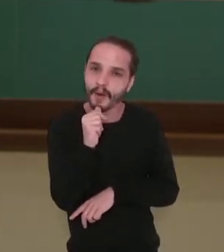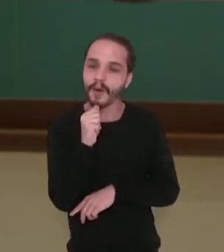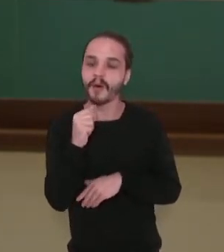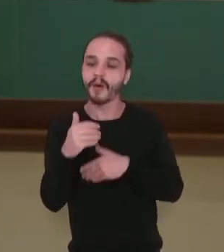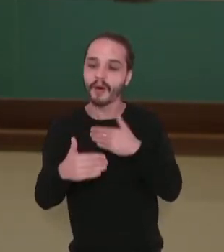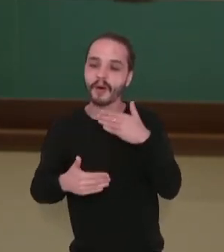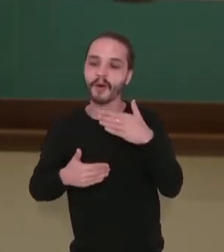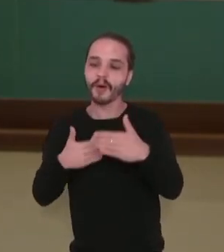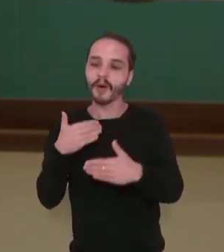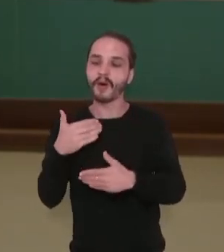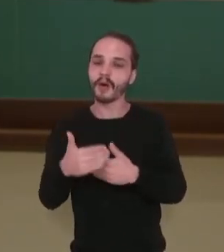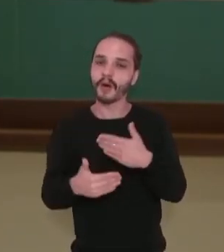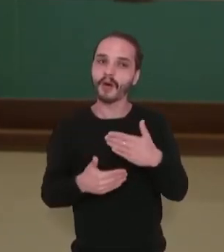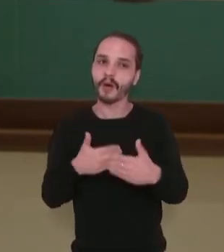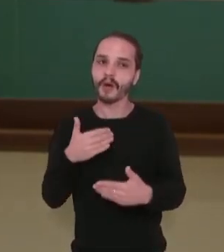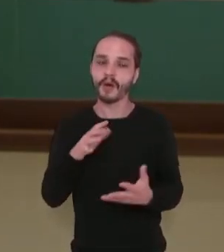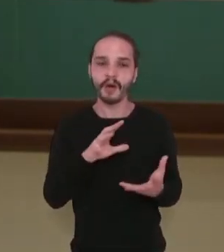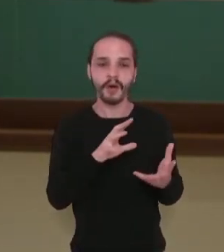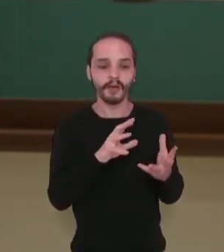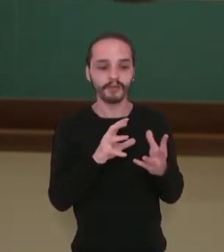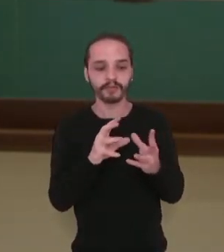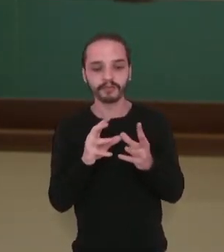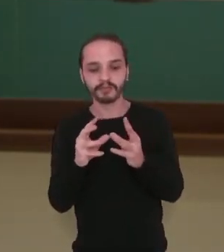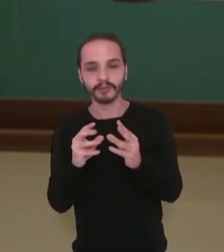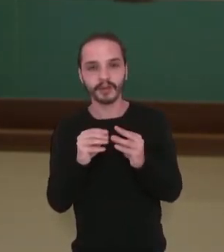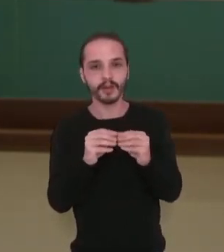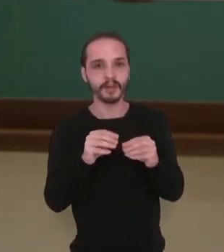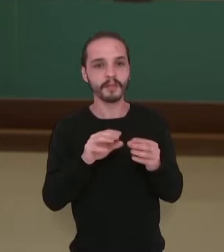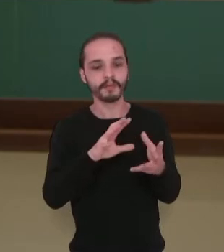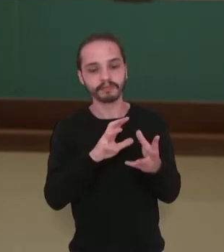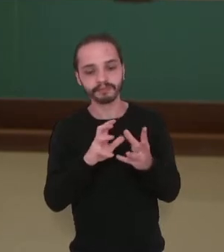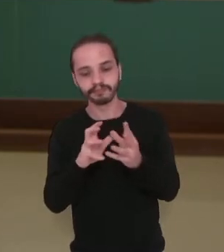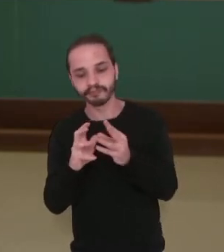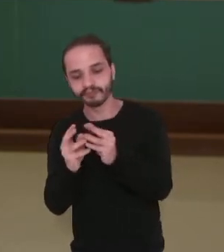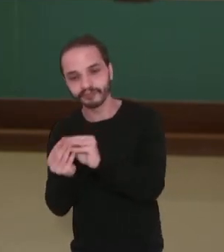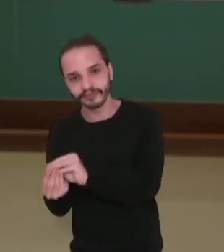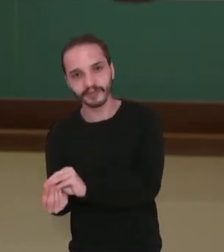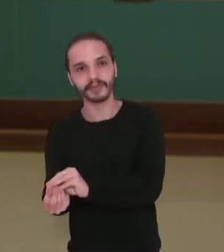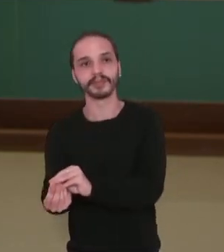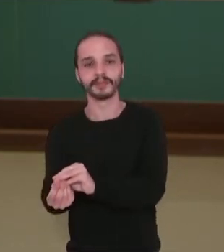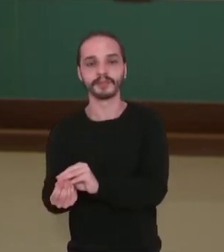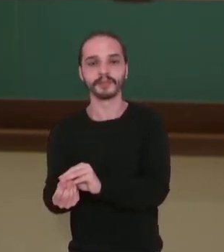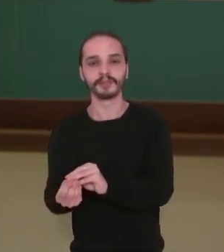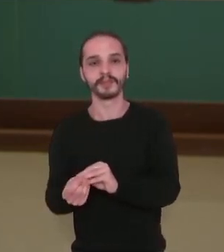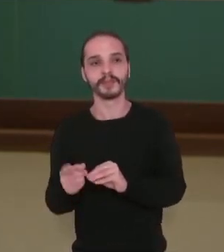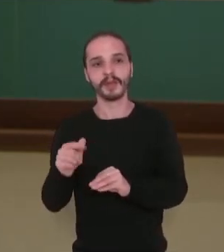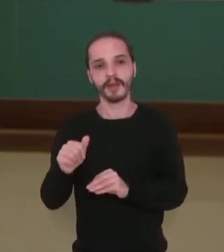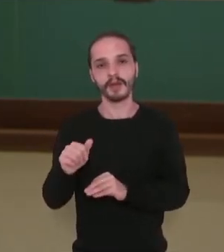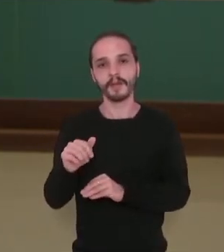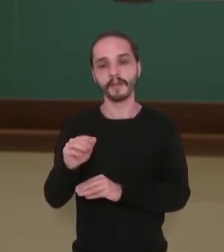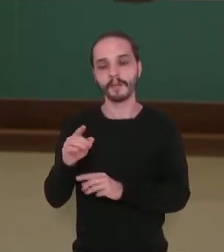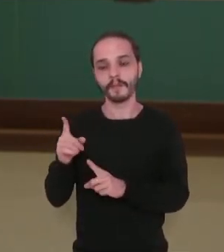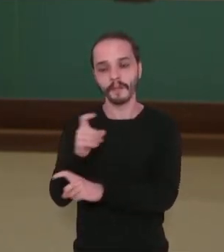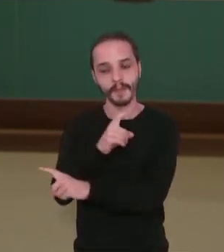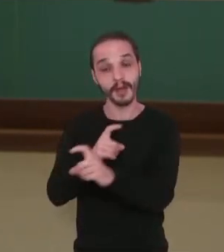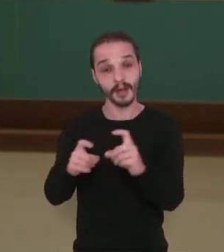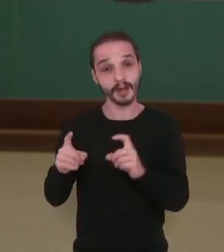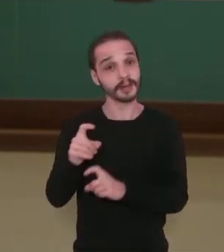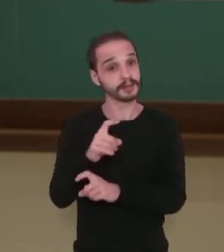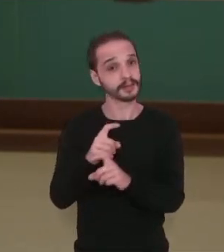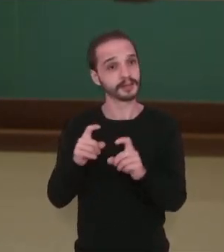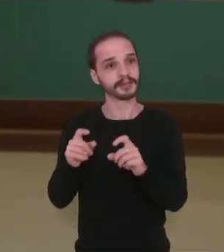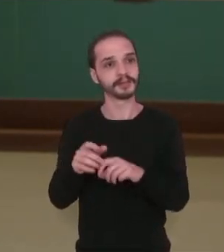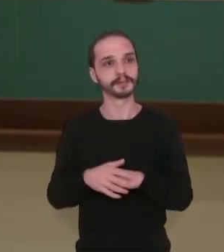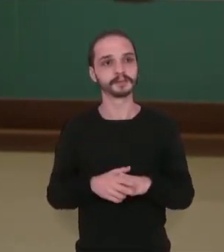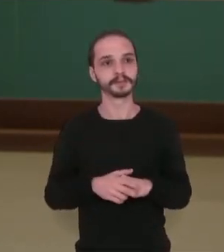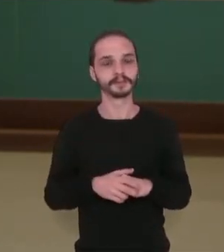que é feito ali, a transformação da matéria orgânica que é realizada, né, por fungos e bactérias. Aqui acontece